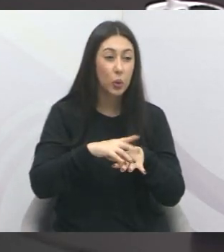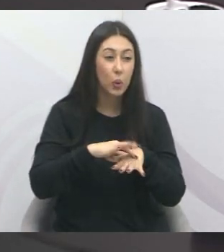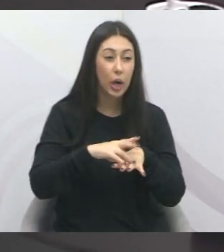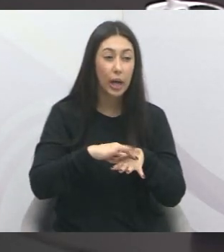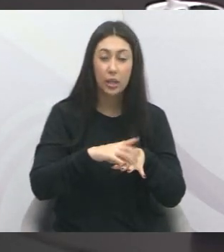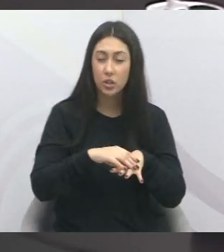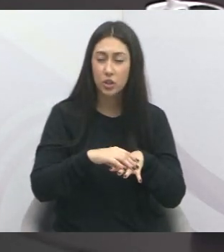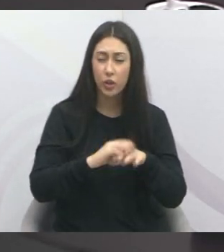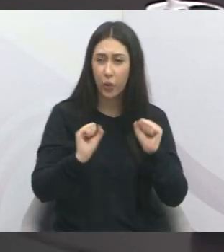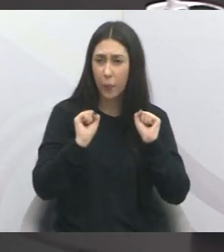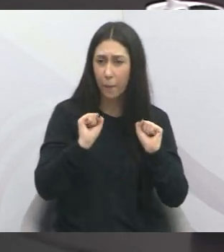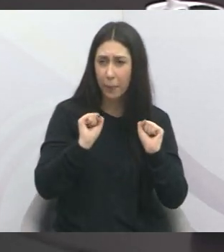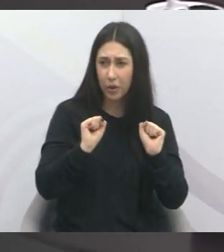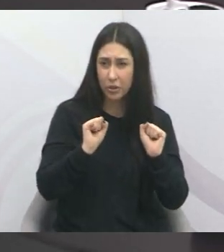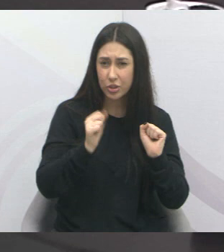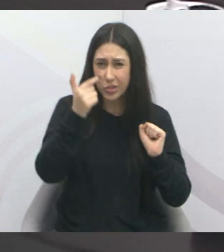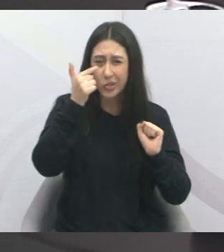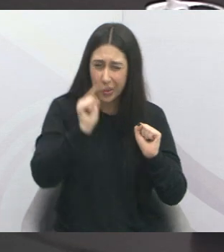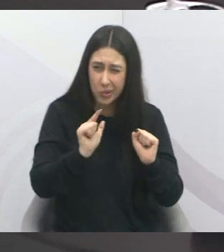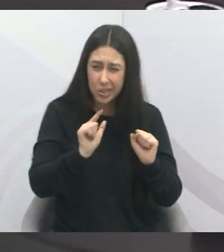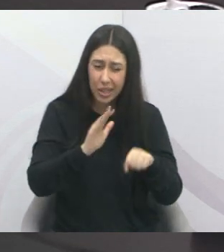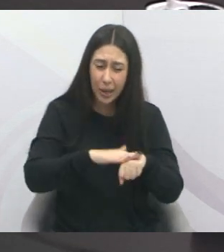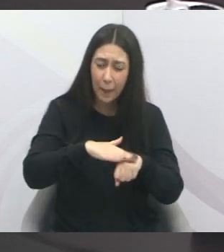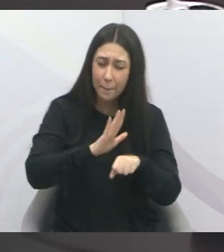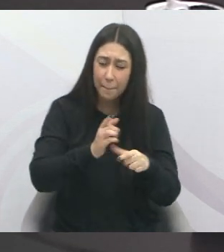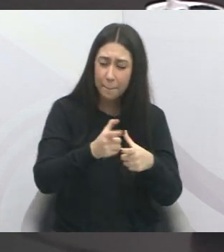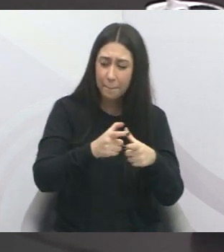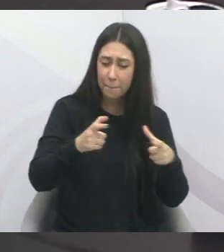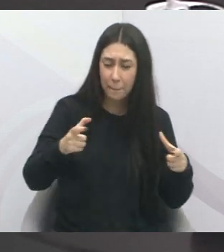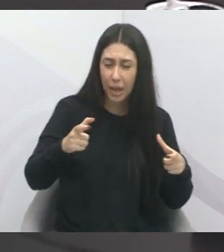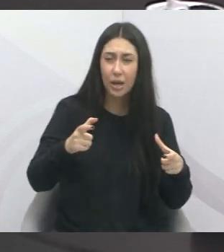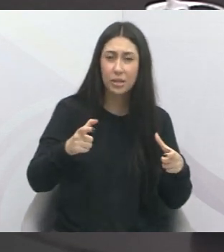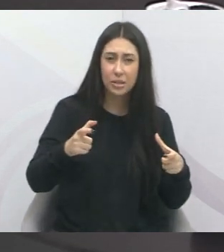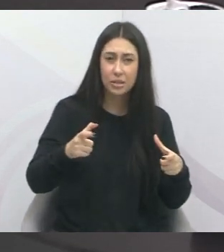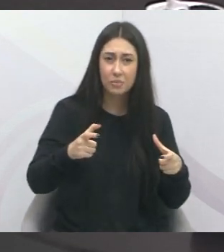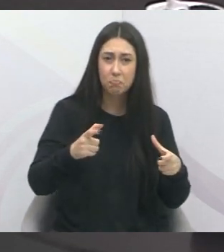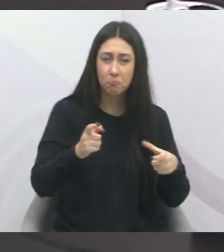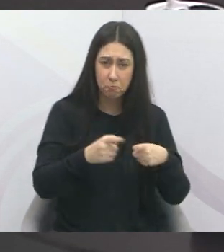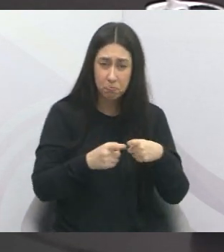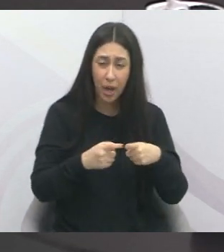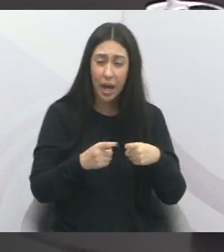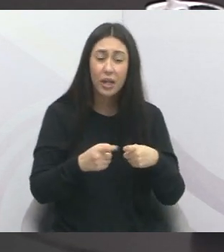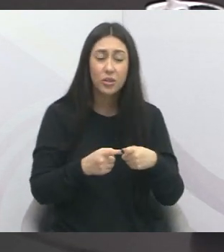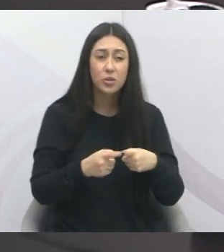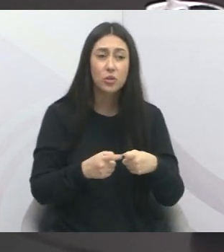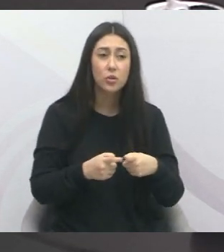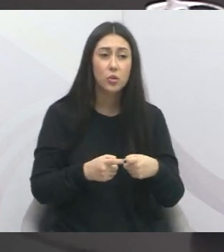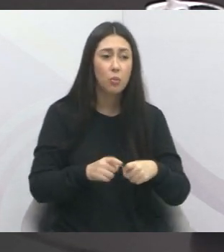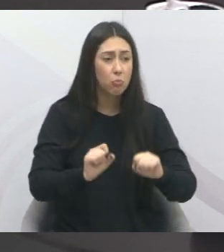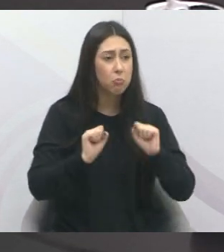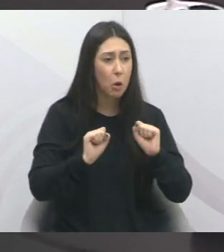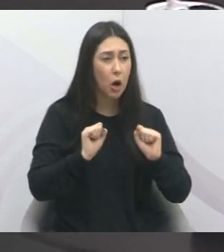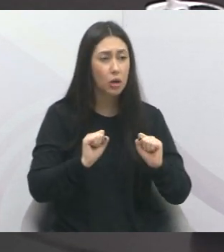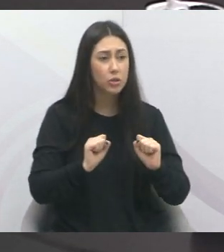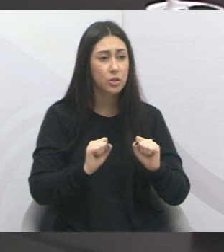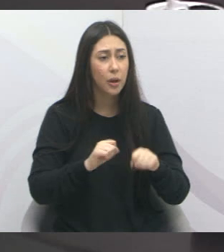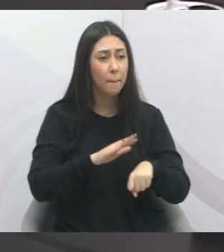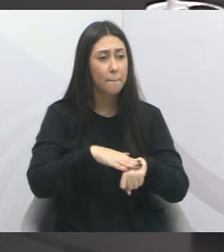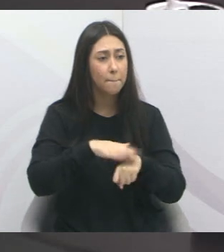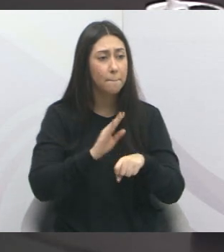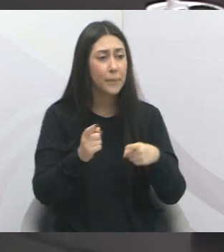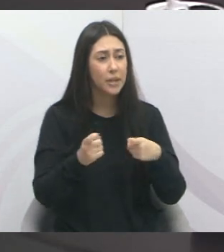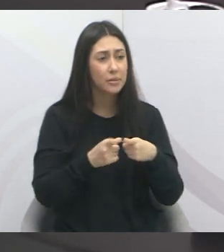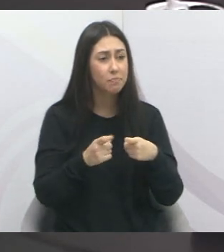existe essa possibilidade de ver quais os dias que dão mais gente ali para poder aumentar e se é possível colocar